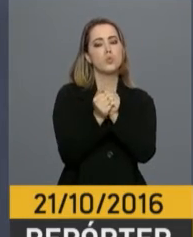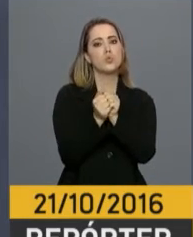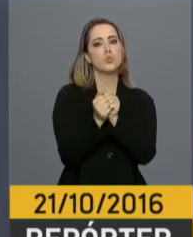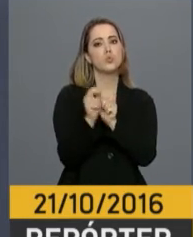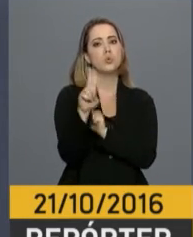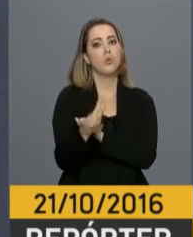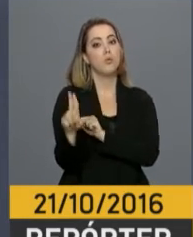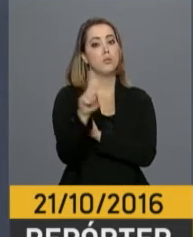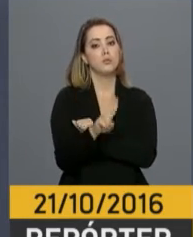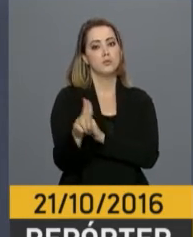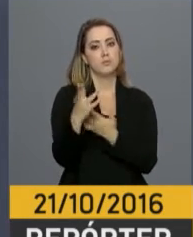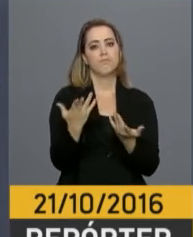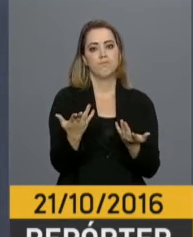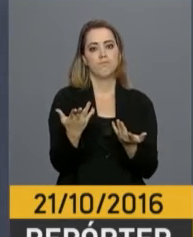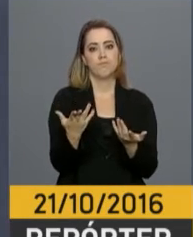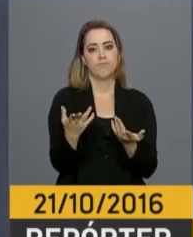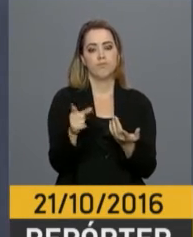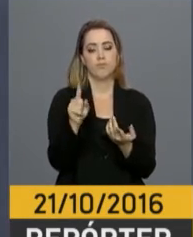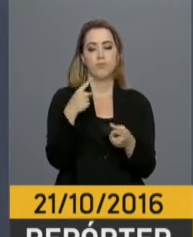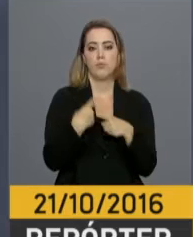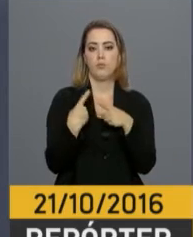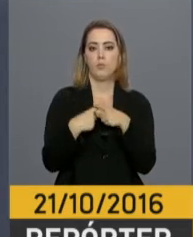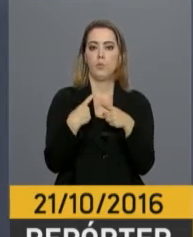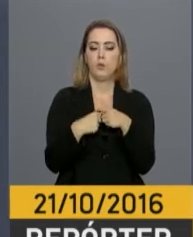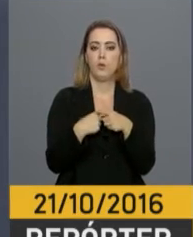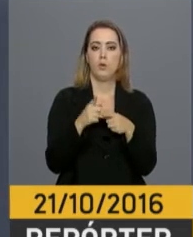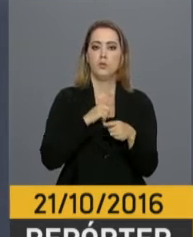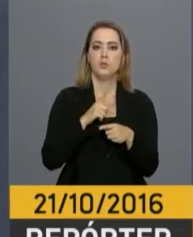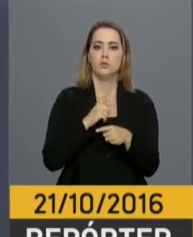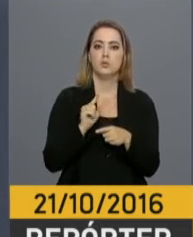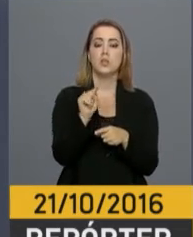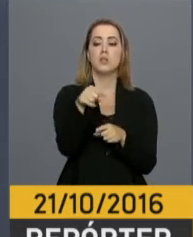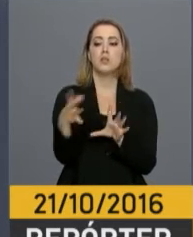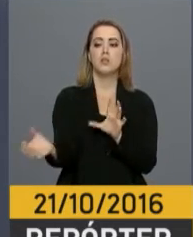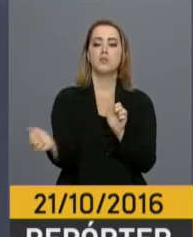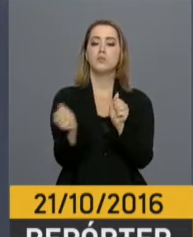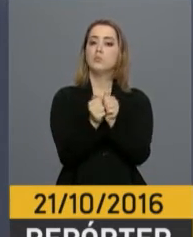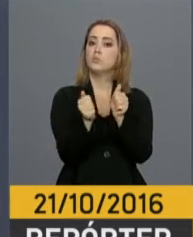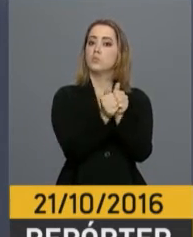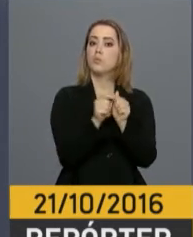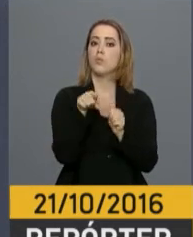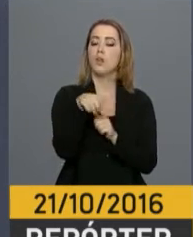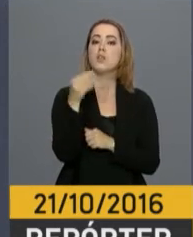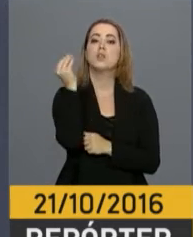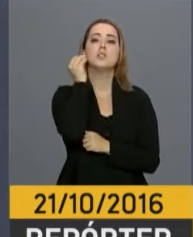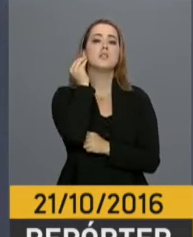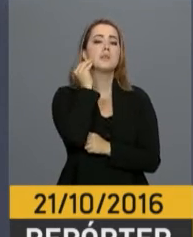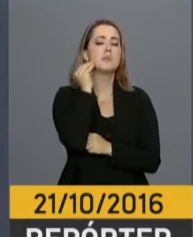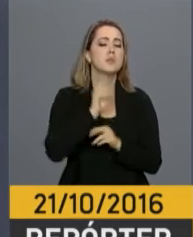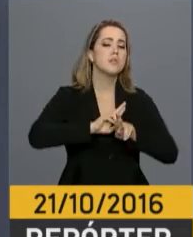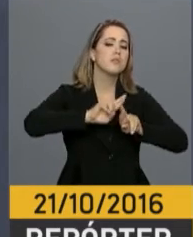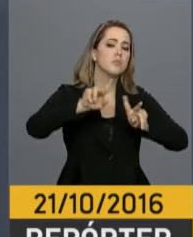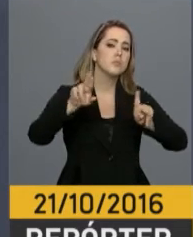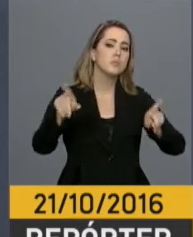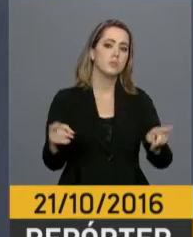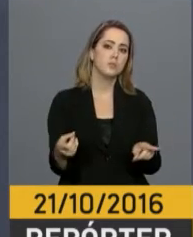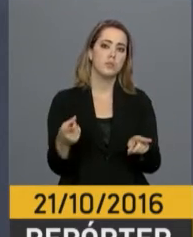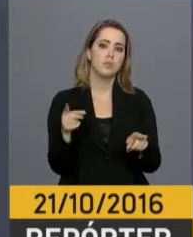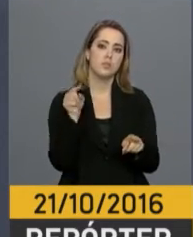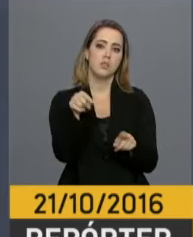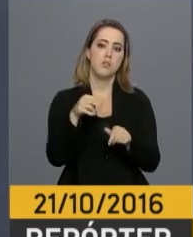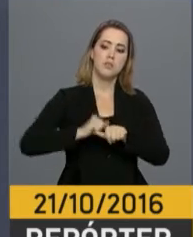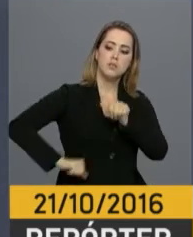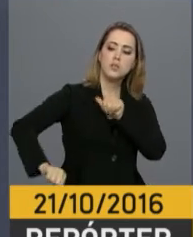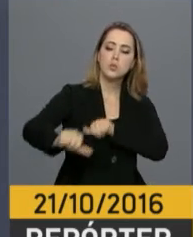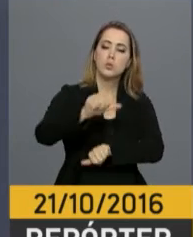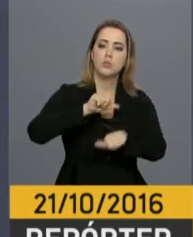academia, porque há, nessa conjugação, há experiências diversas e na